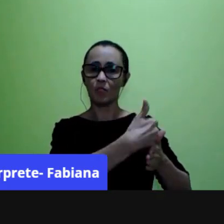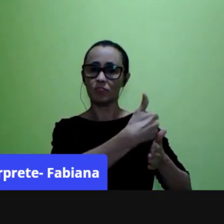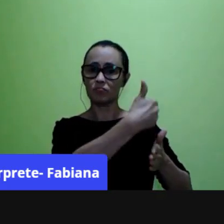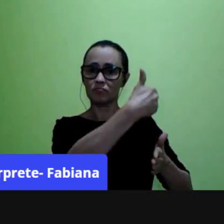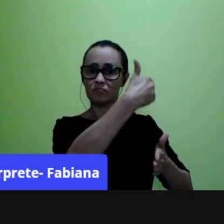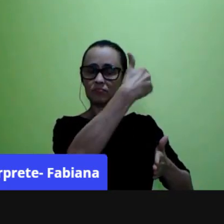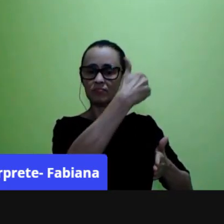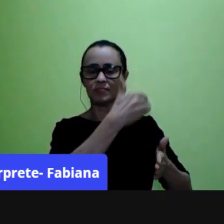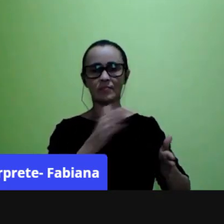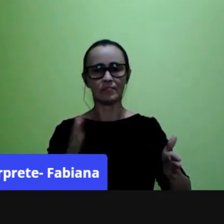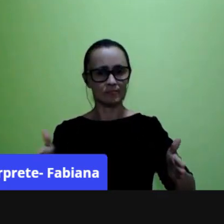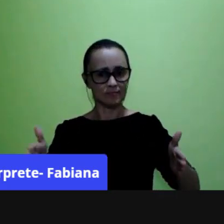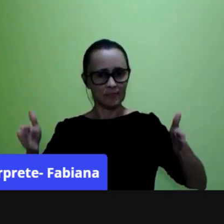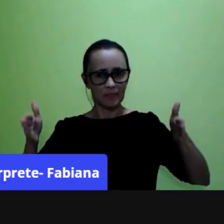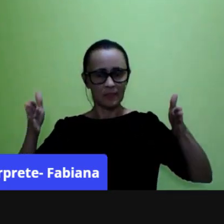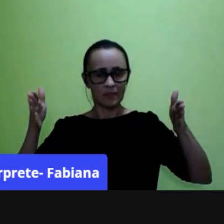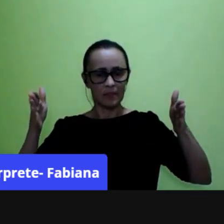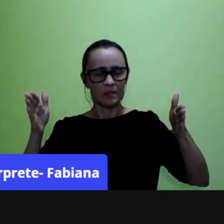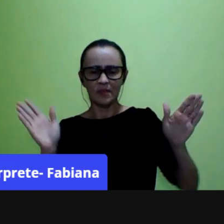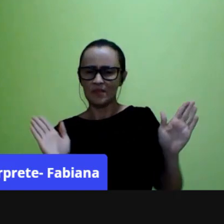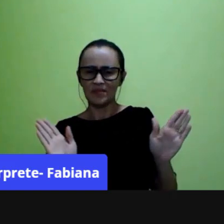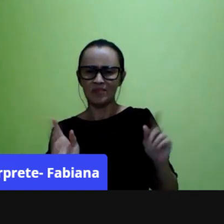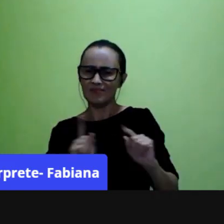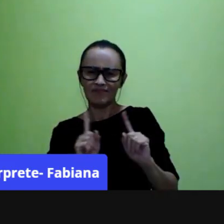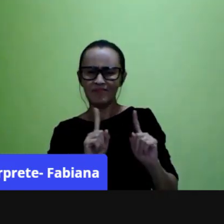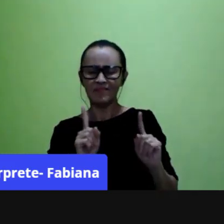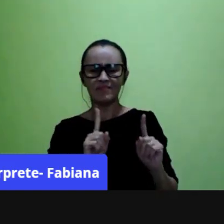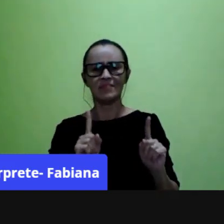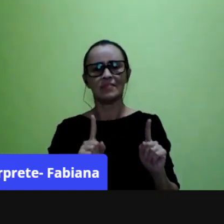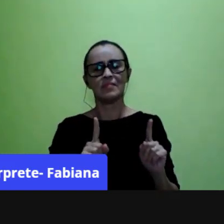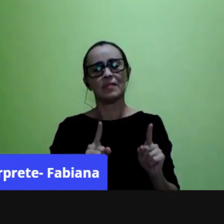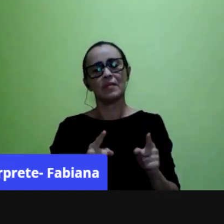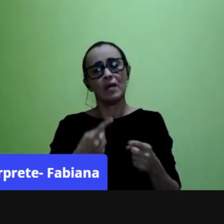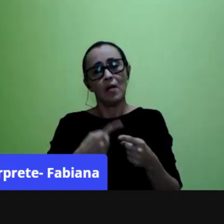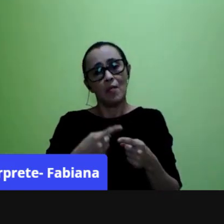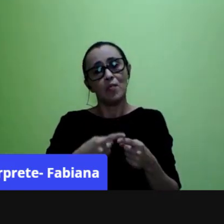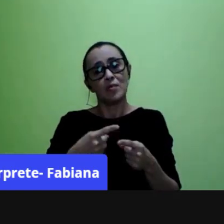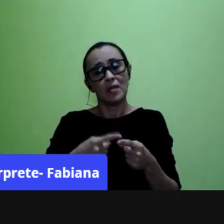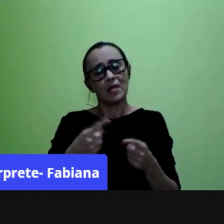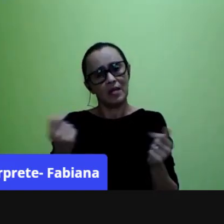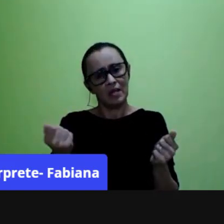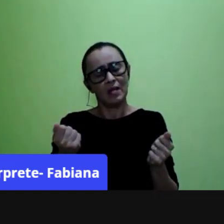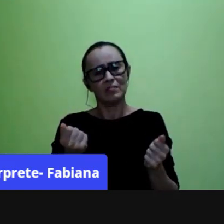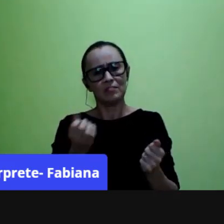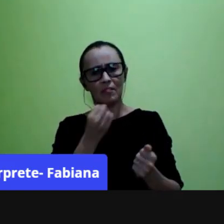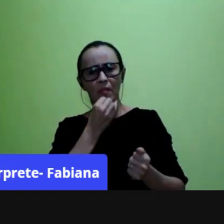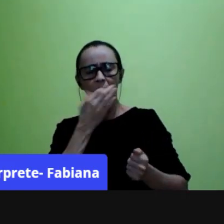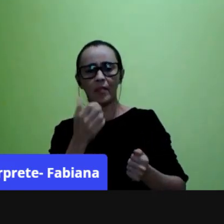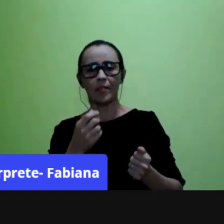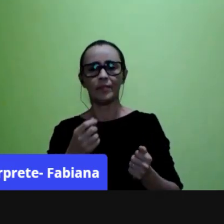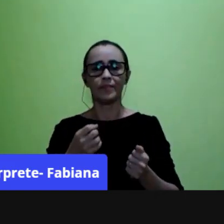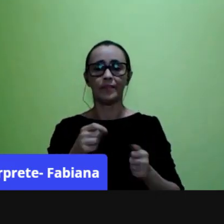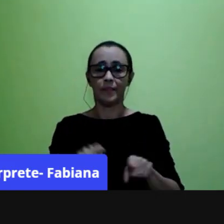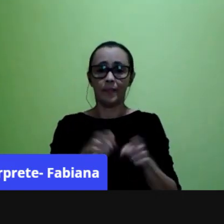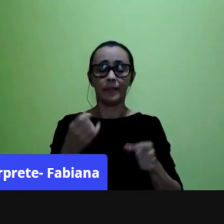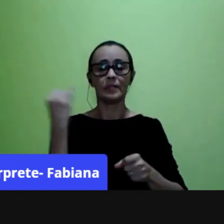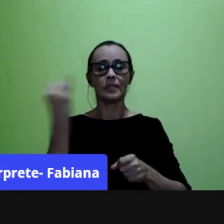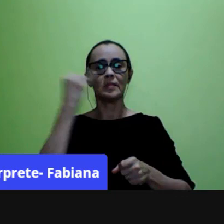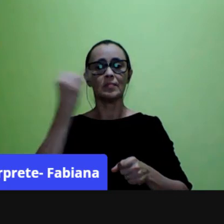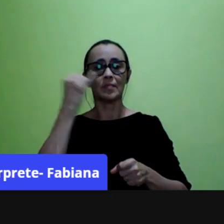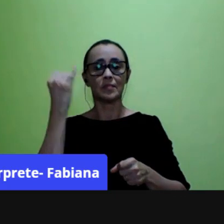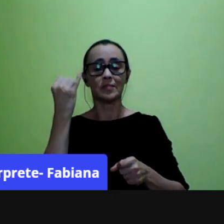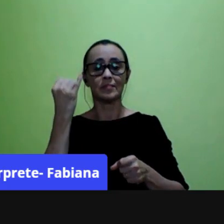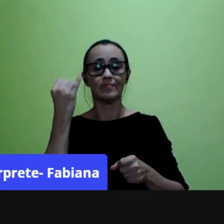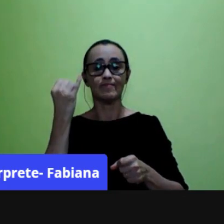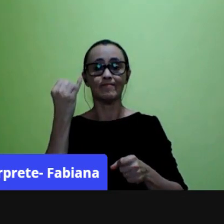de alvenaria, não tem tanta necessidade, porque ela já é um bom isolante acústico. Agora, é importante a gente colocar lá na